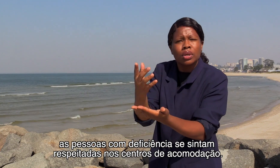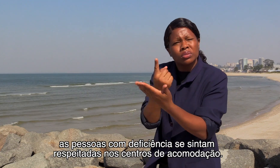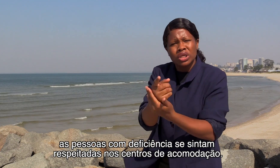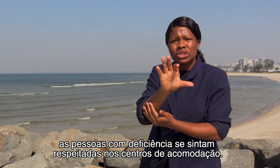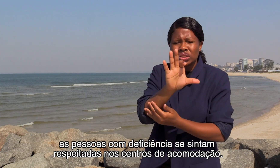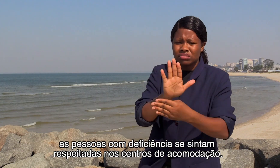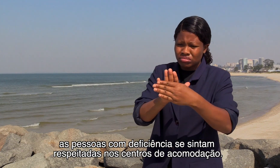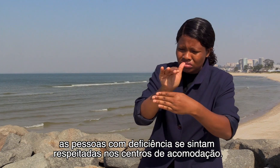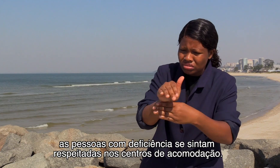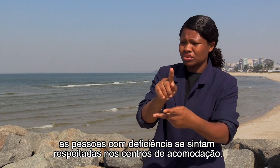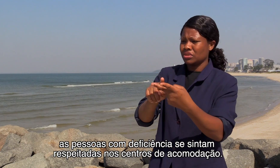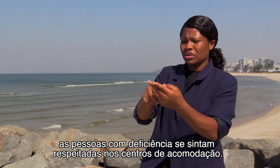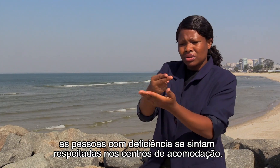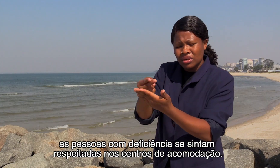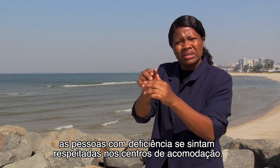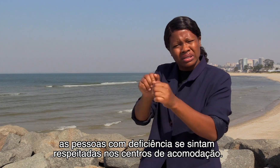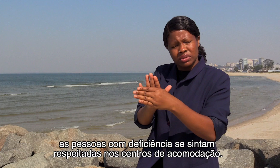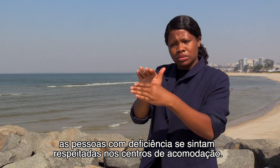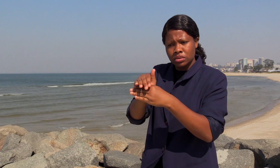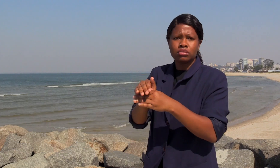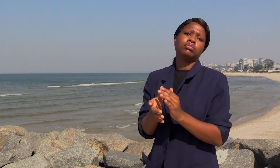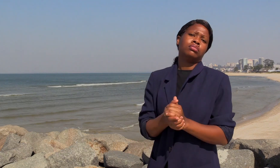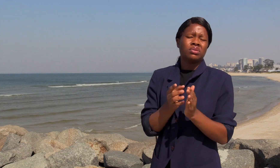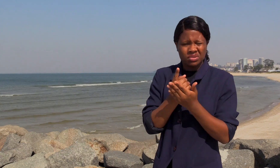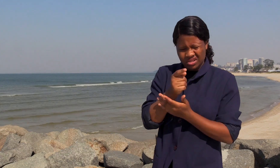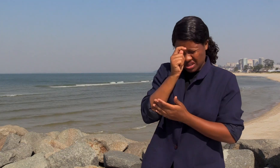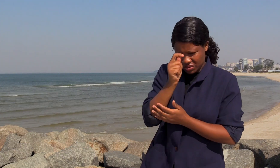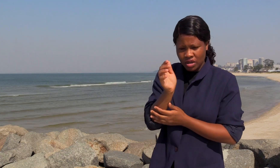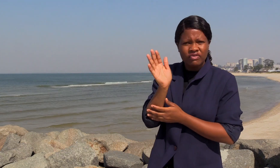respeitadas nos centros de acomodação.